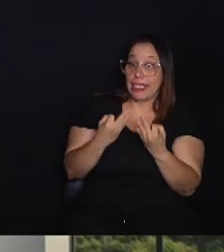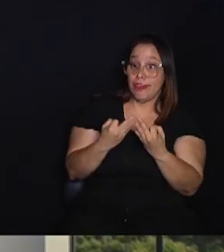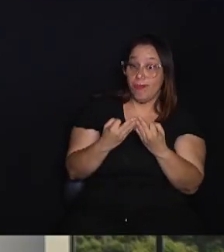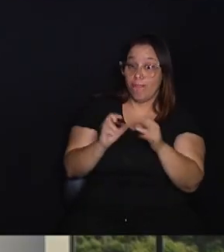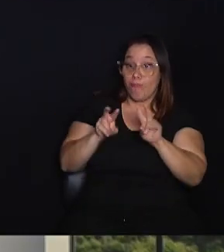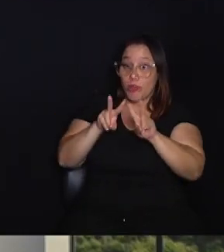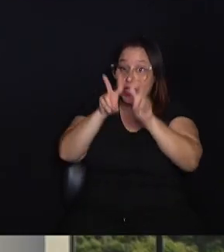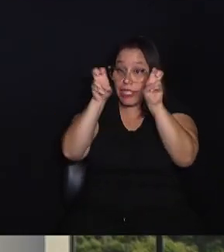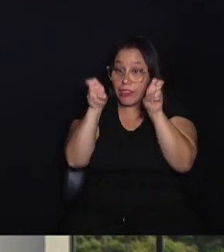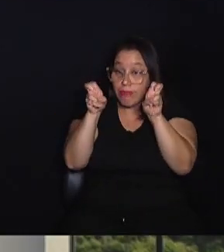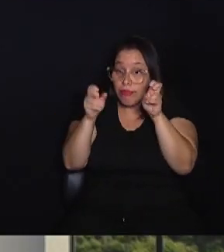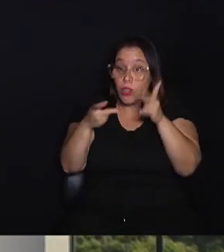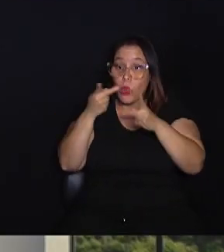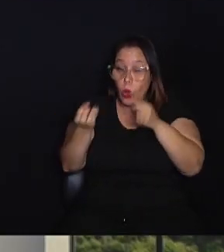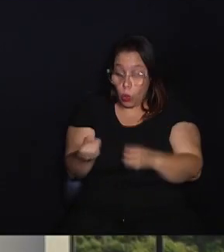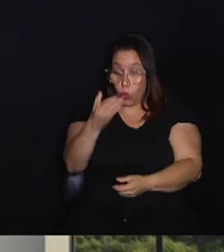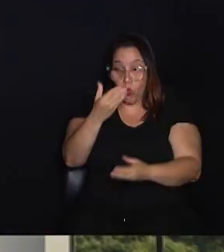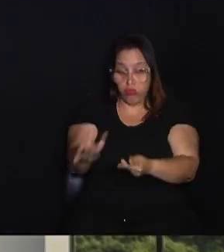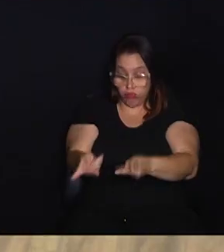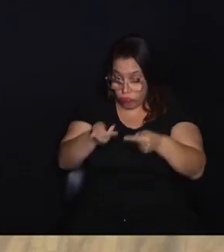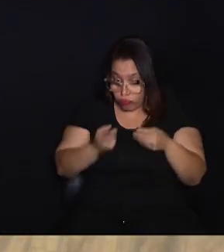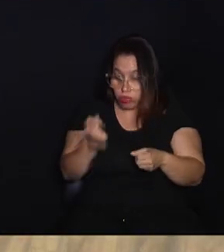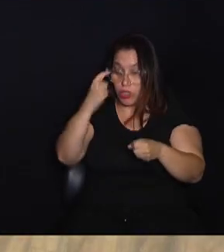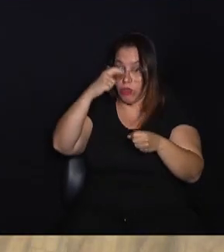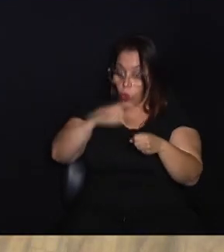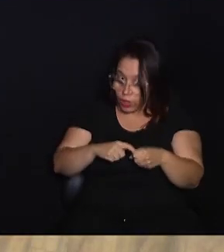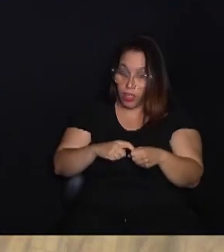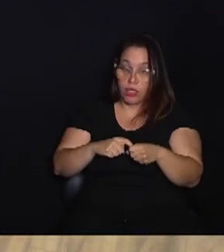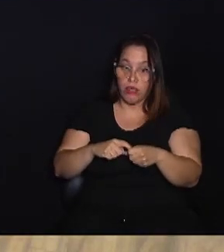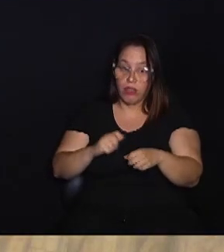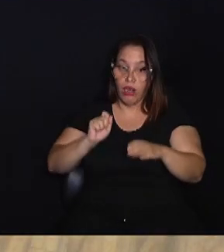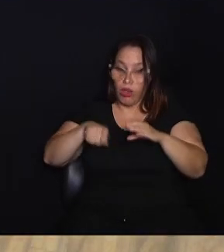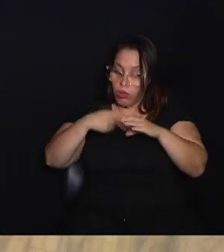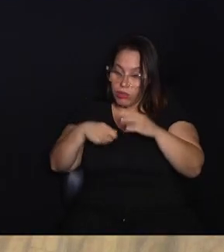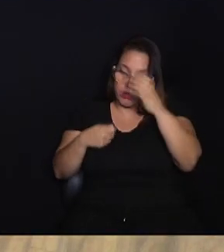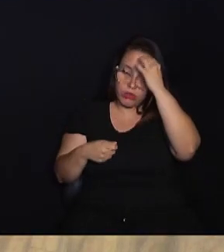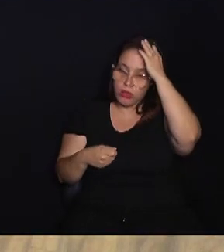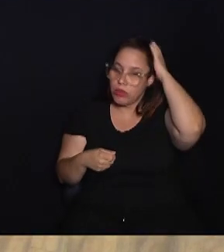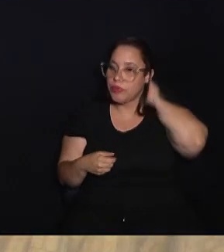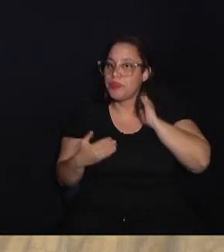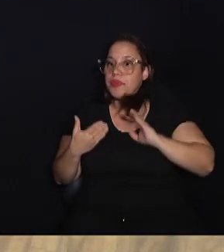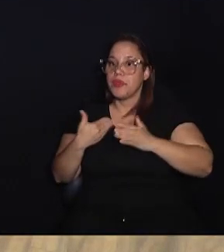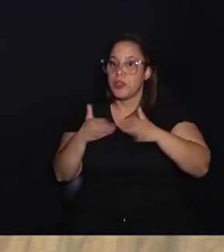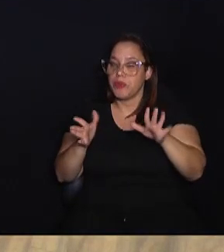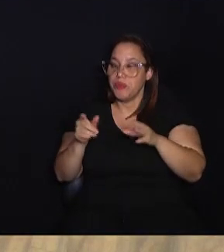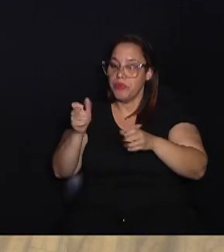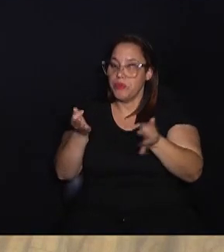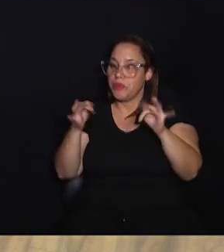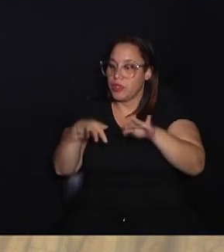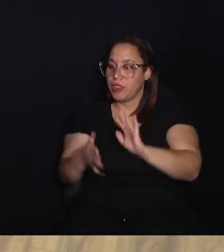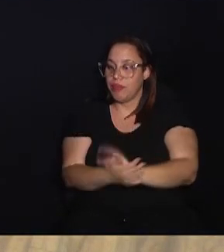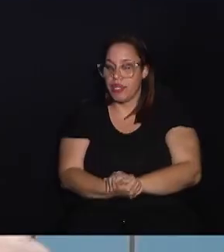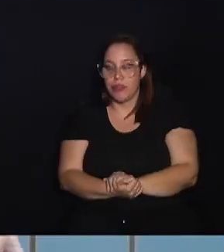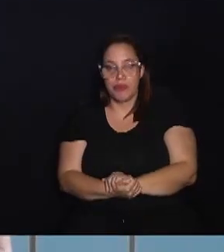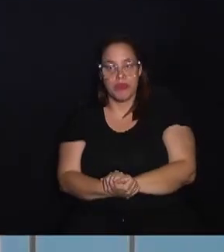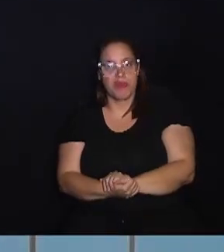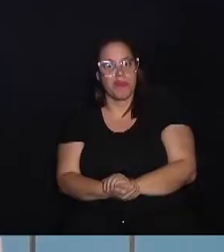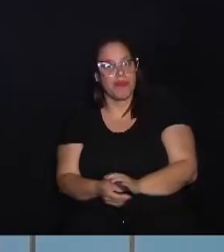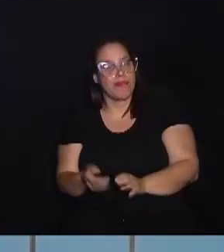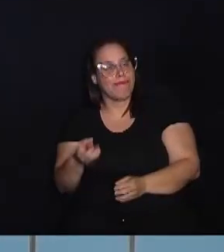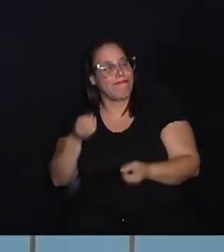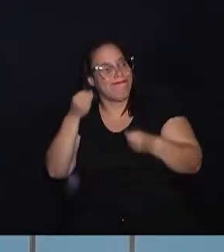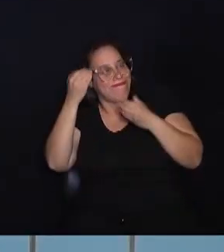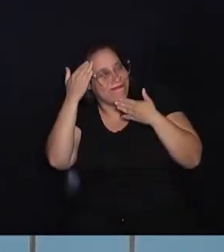este assunto. Já faço um novo convite para você retornar aos nossos estúdios e fica aberto às suas considerações finais. Obviamente,